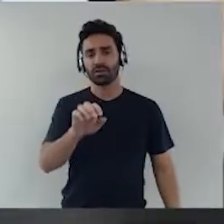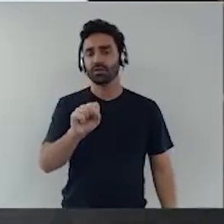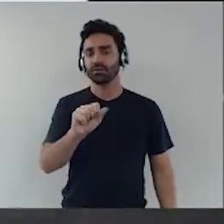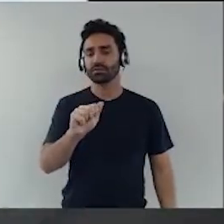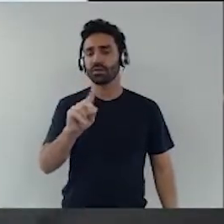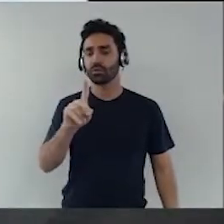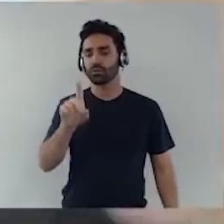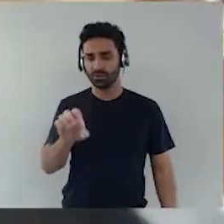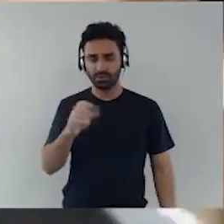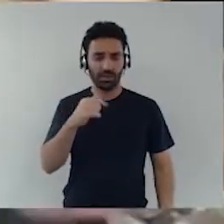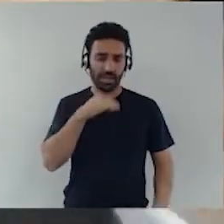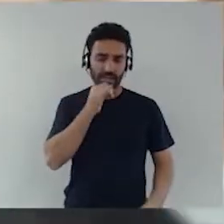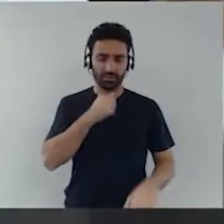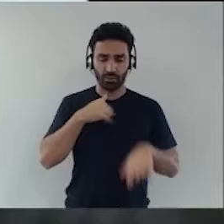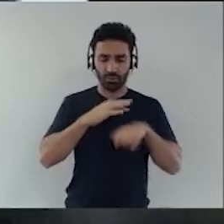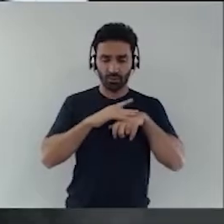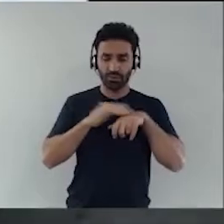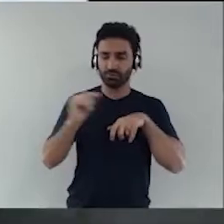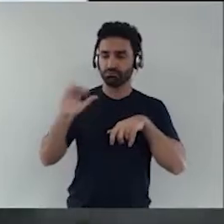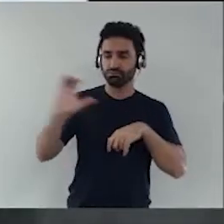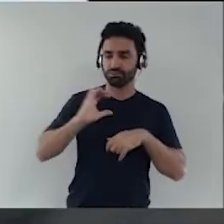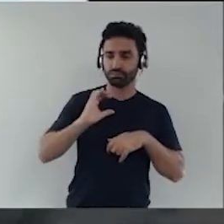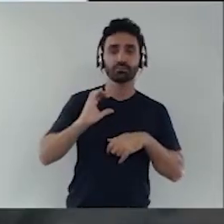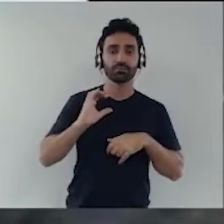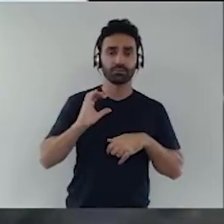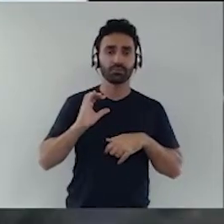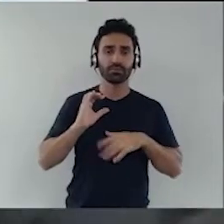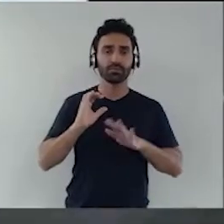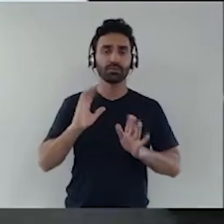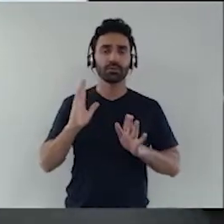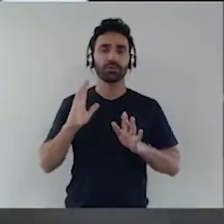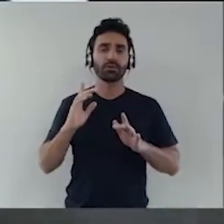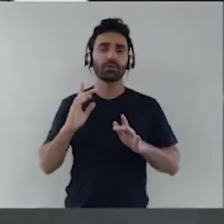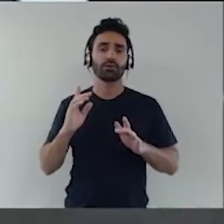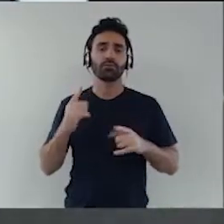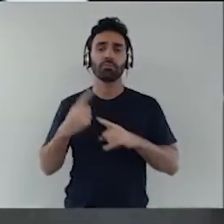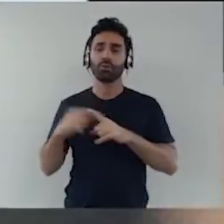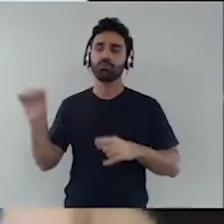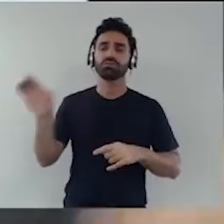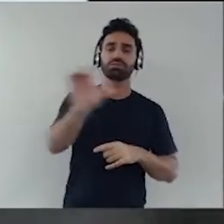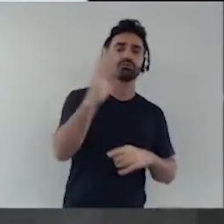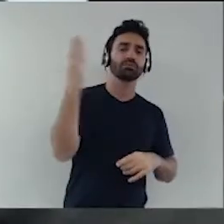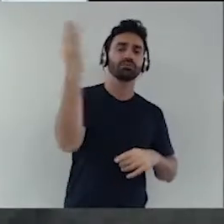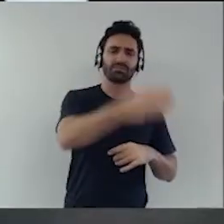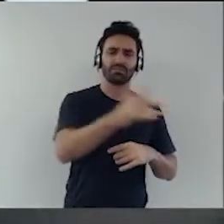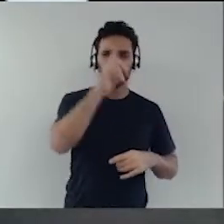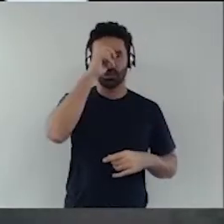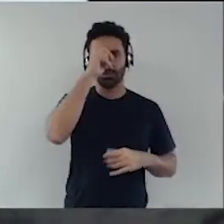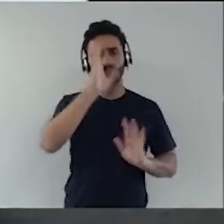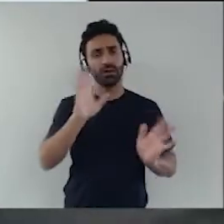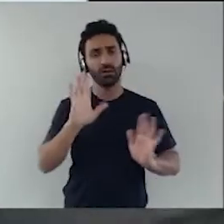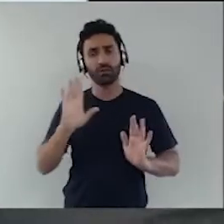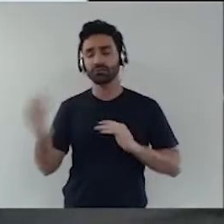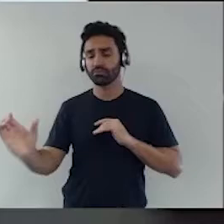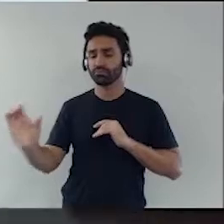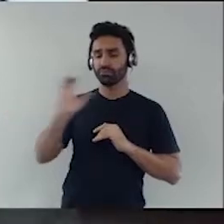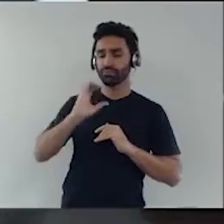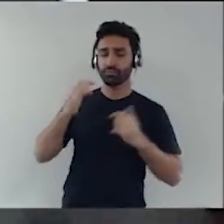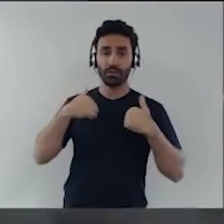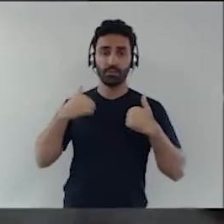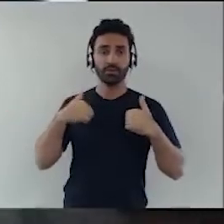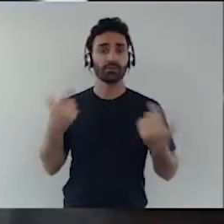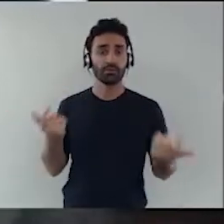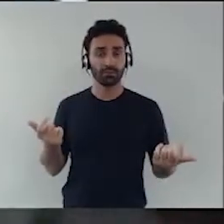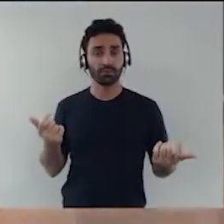eu pego meu cheque saúde, que eu só posso colocar em hospital, e se houver fraude a gente fecha o hospital, e vou lá no